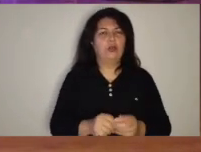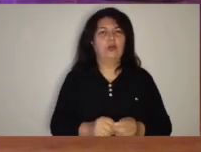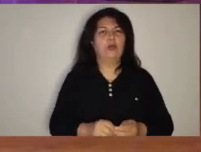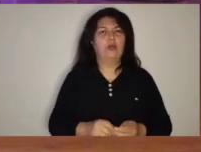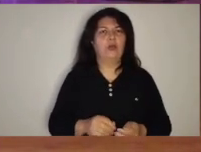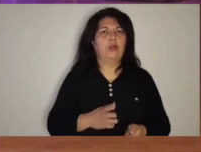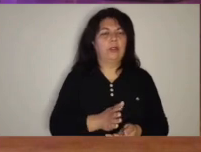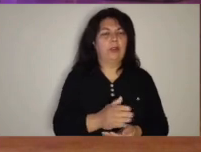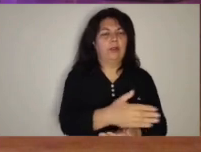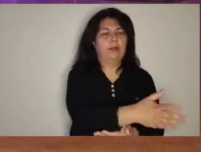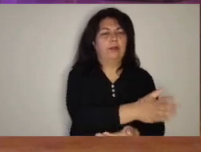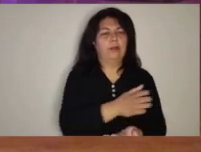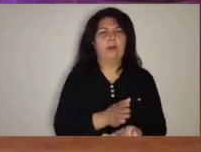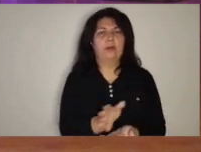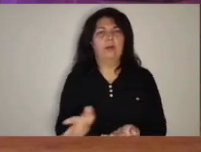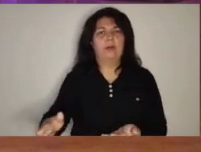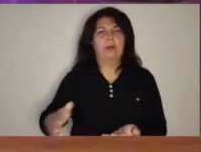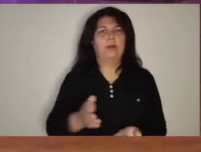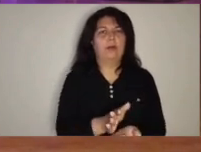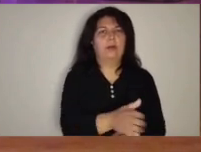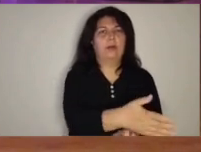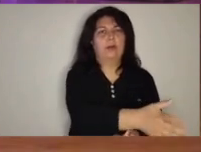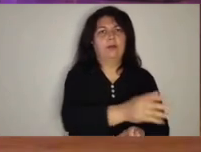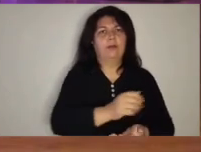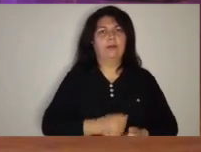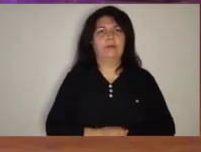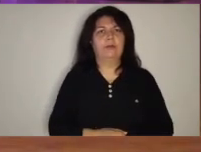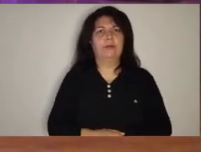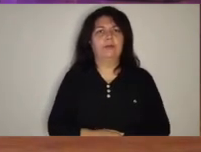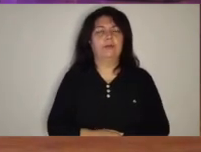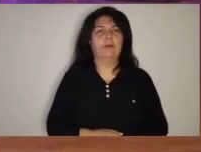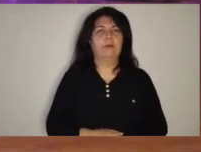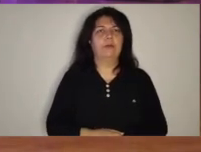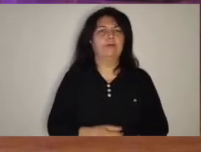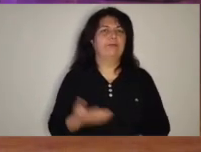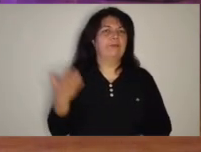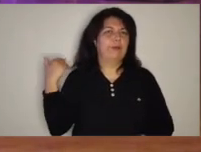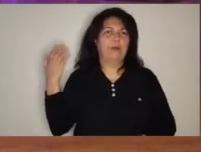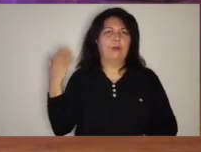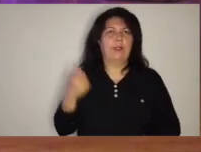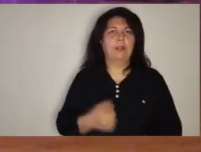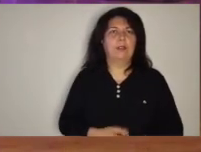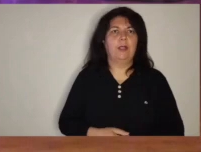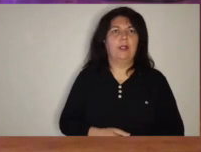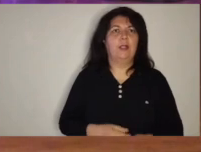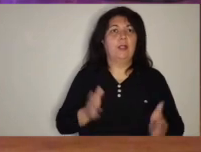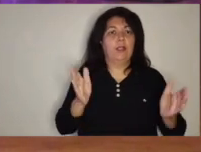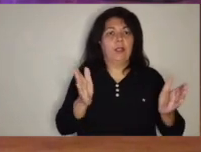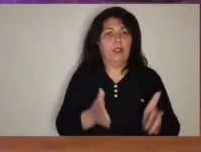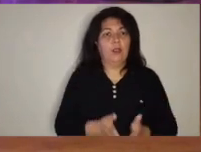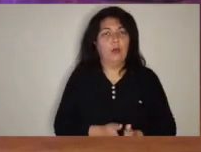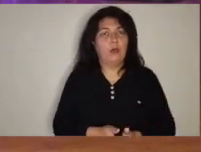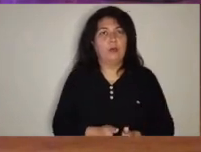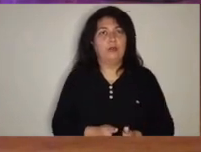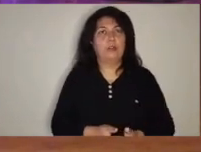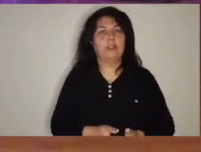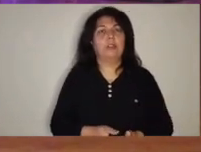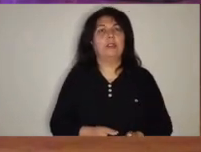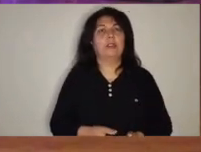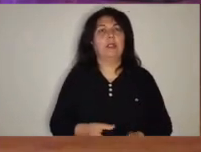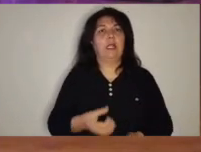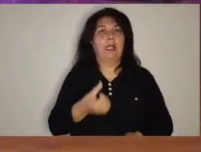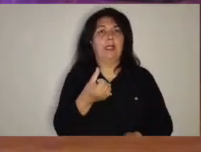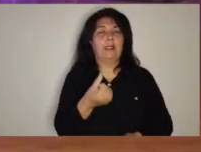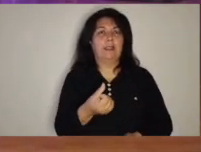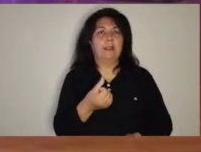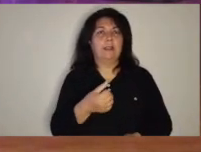tem trazido um por um dos irmãos dele de volta para a casa do Senhor. Só tem um ainda, irmãos, que está fora dos caminhos do